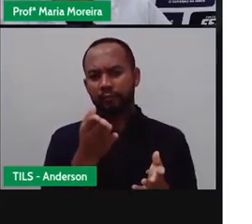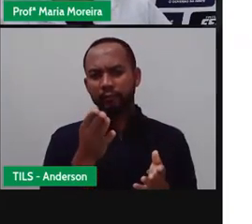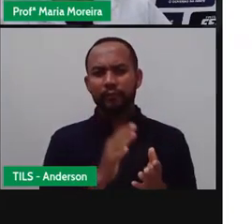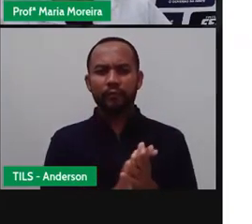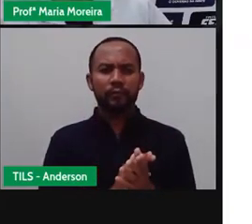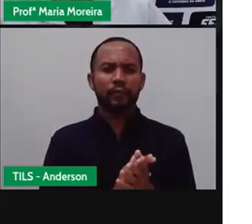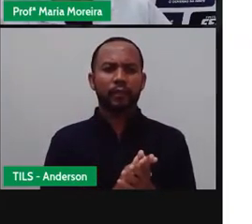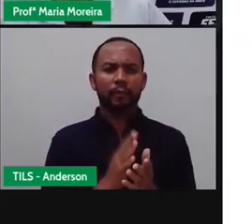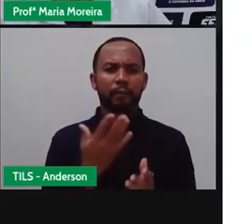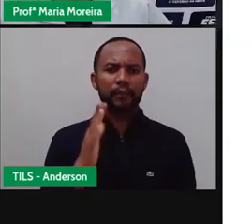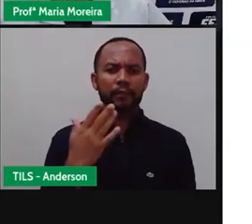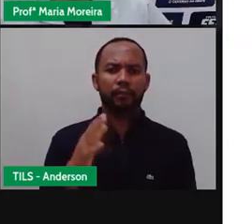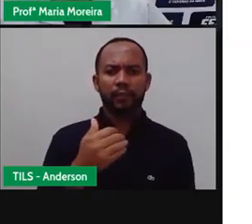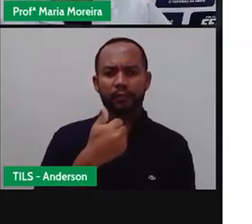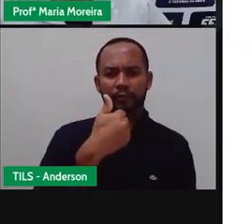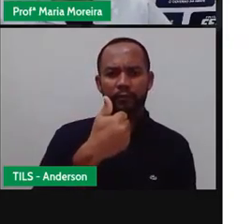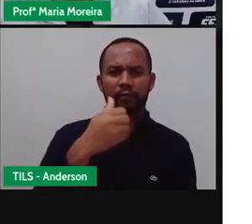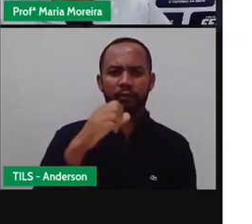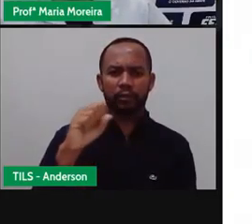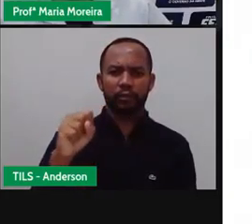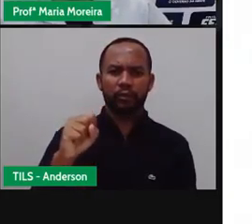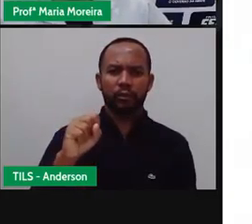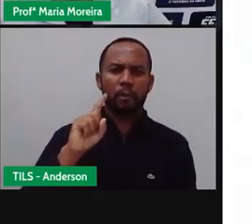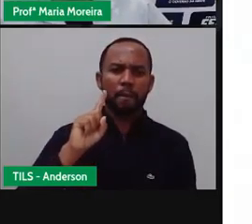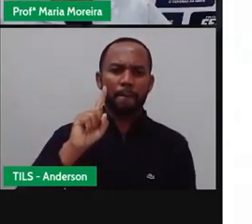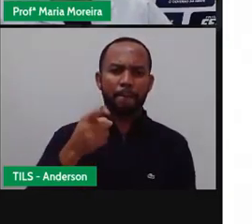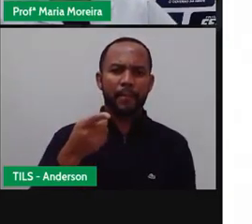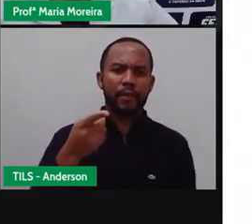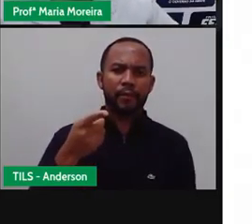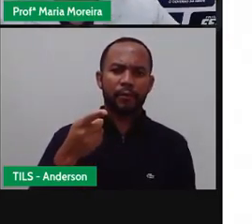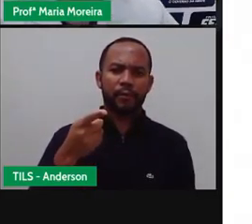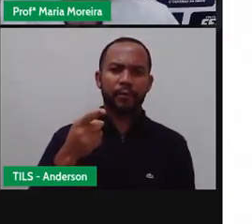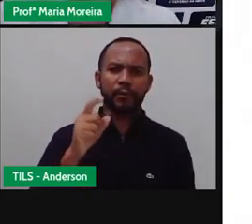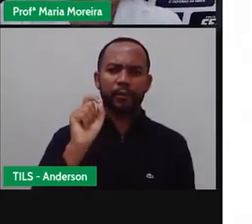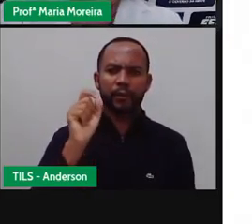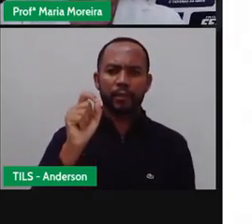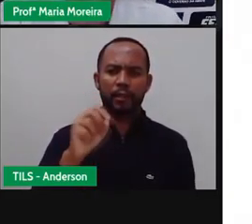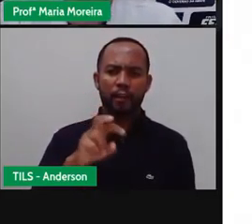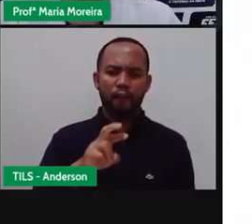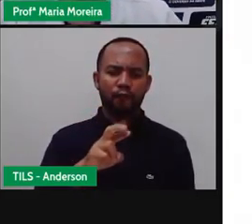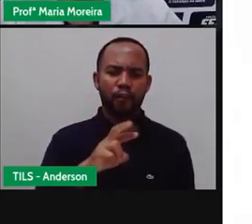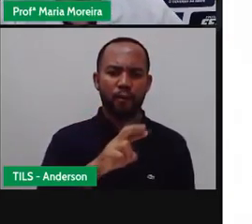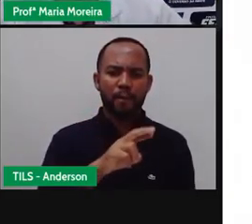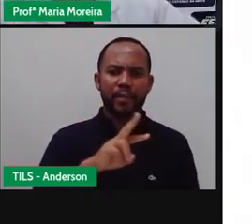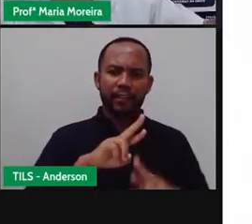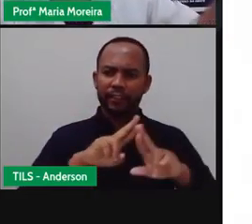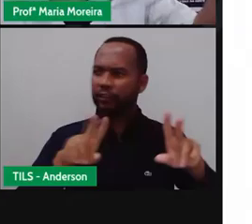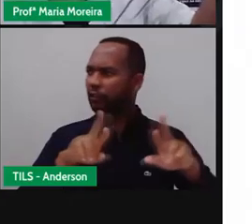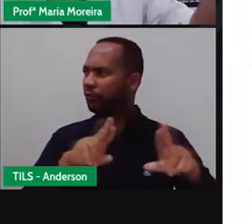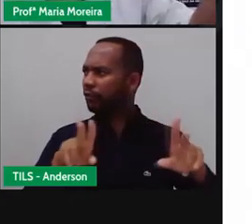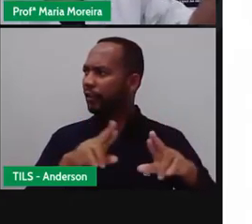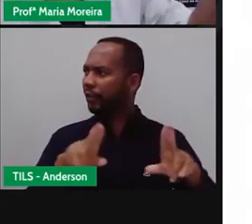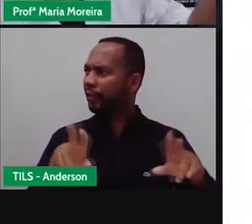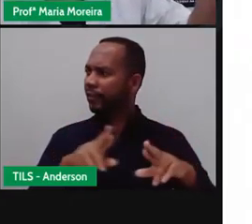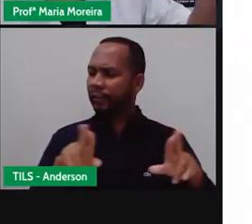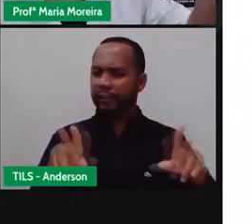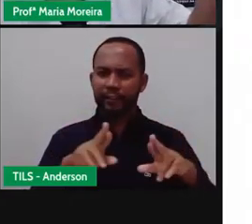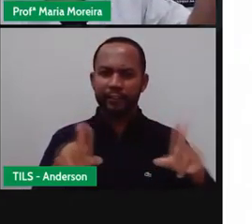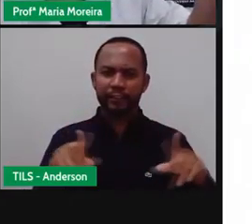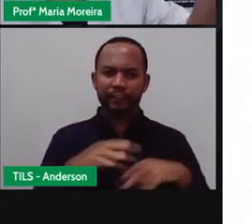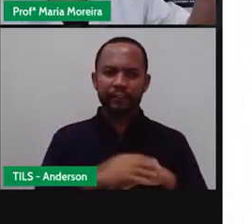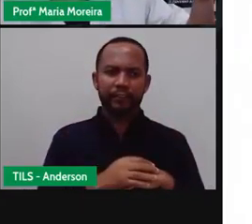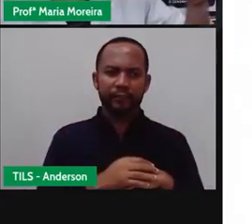no mundo cerca de 18 mil espécies de formigas, ó. Vamos aqui agora